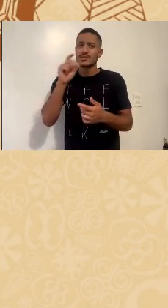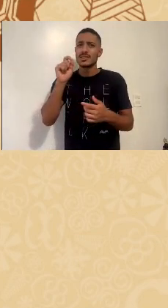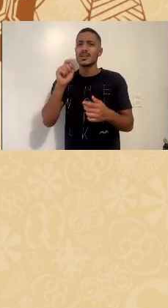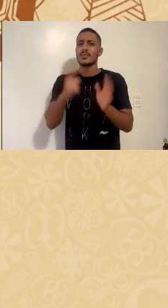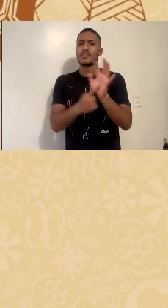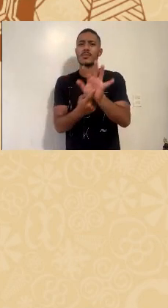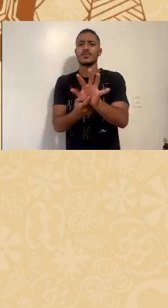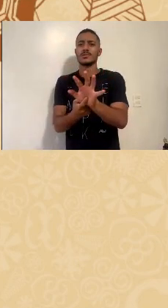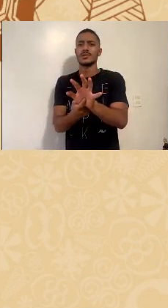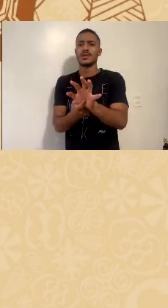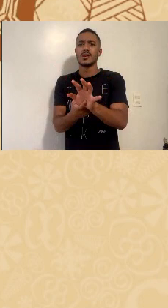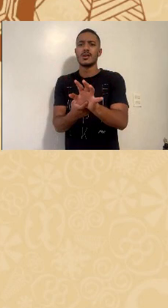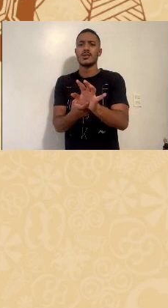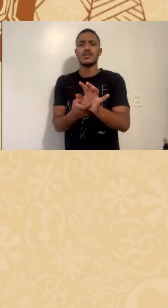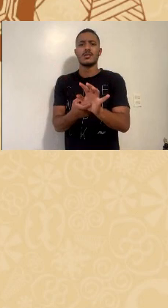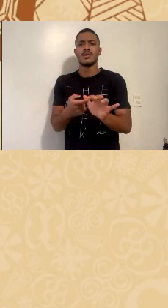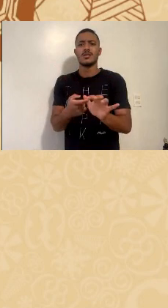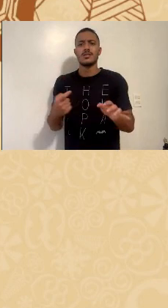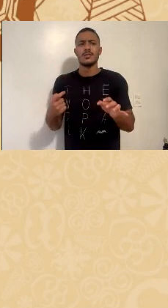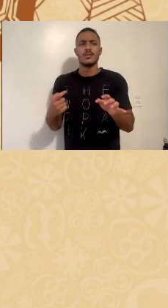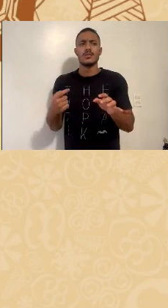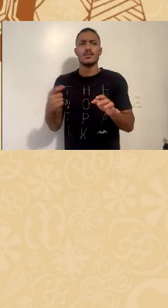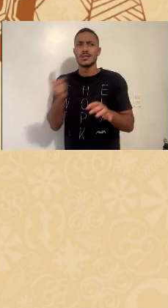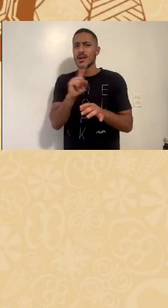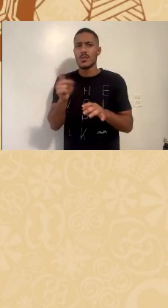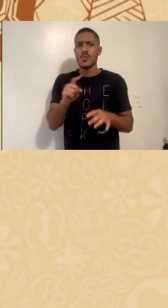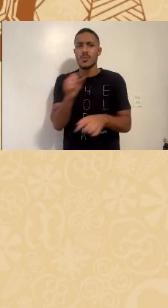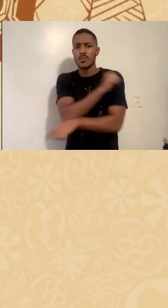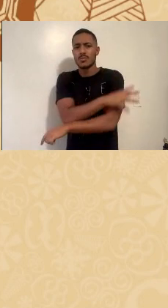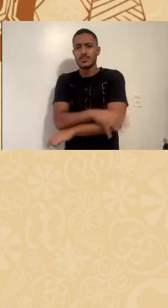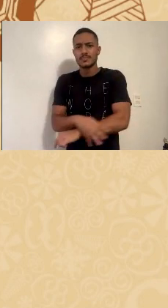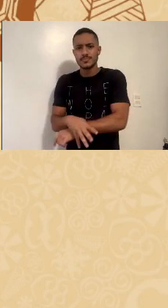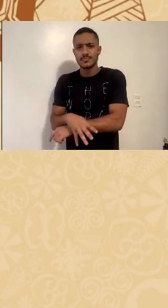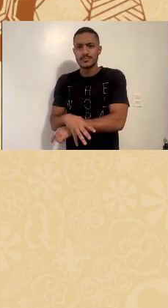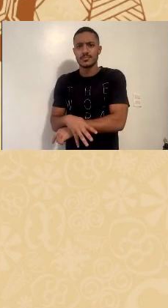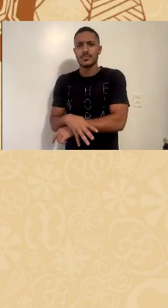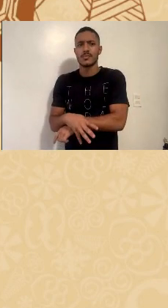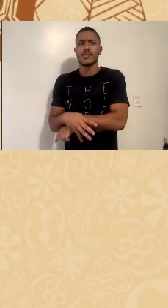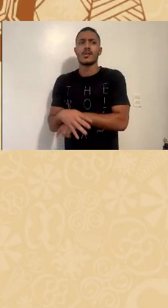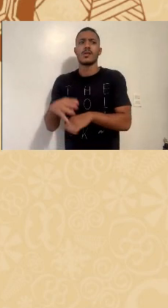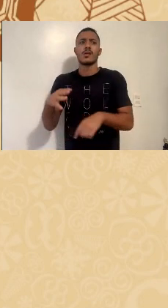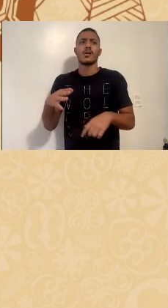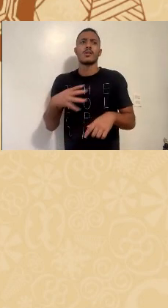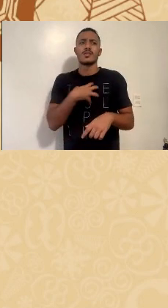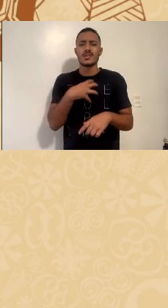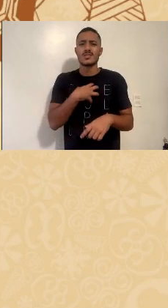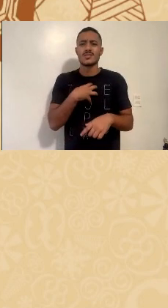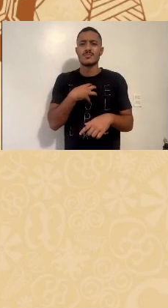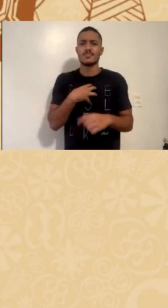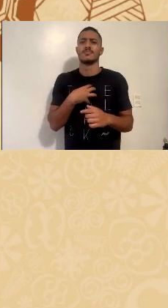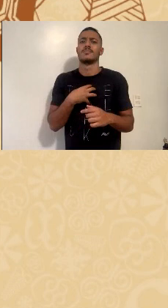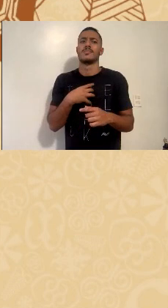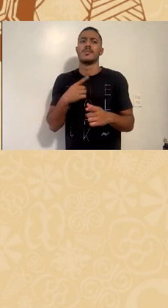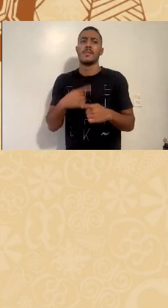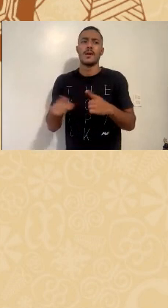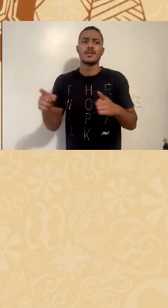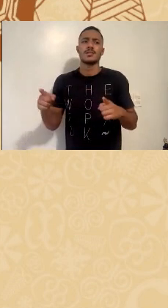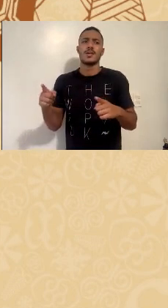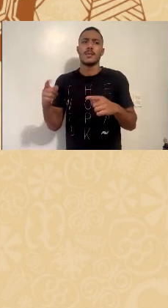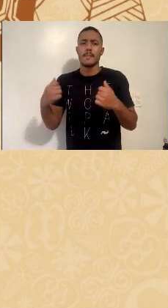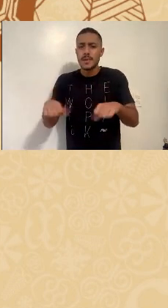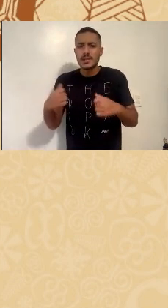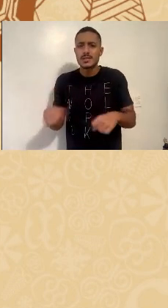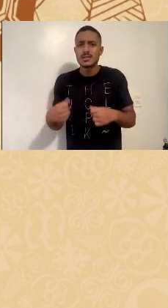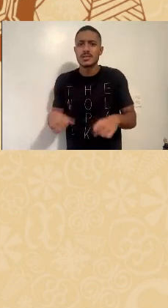vez menos, ou de pessoa antirracista, cada vez menos faz sentido para mim, mas a busca